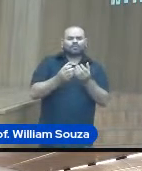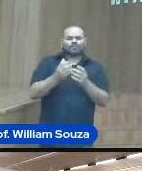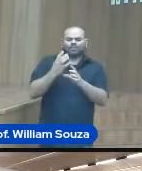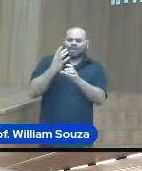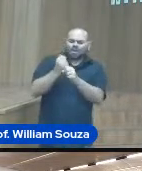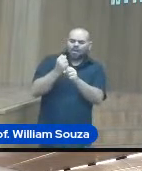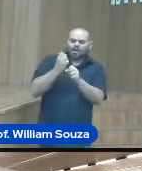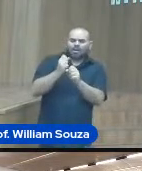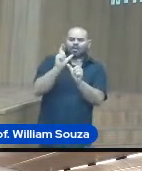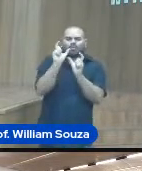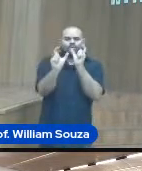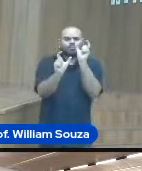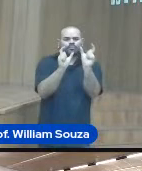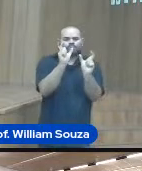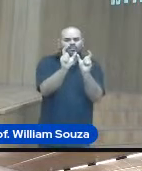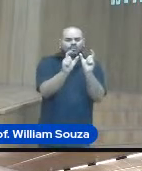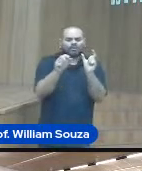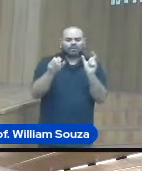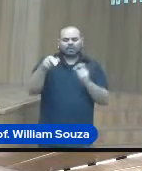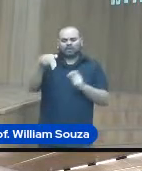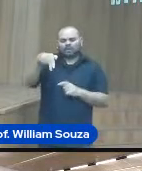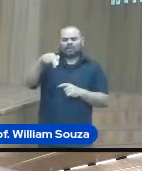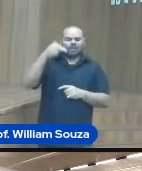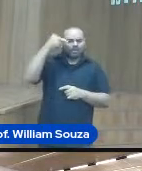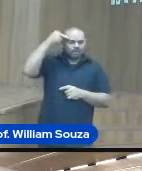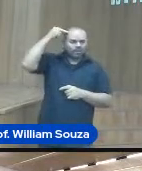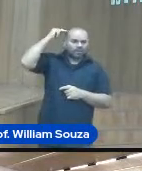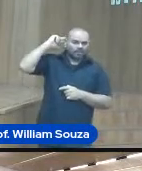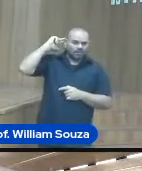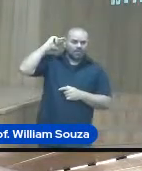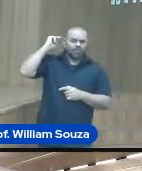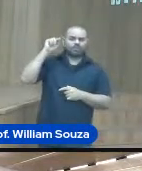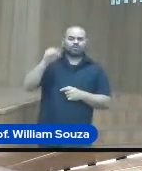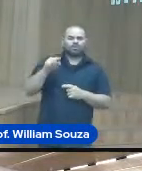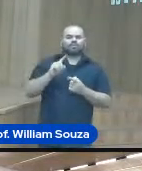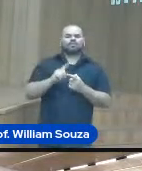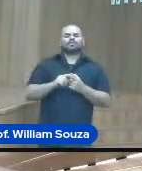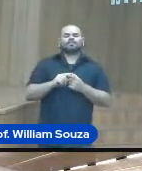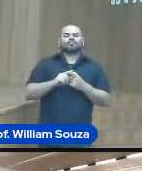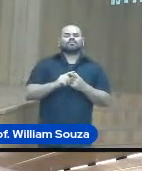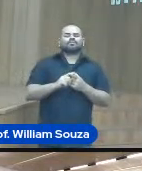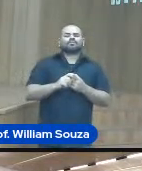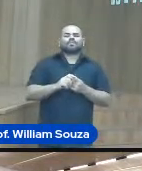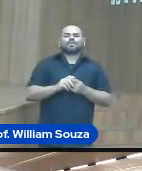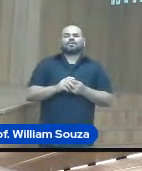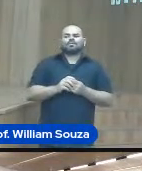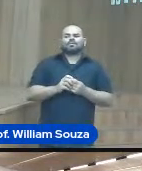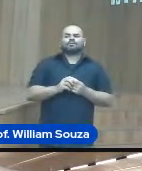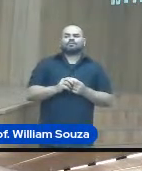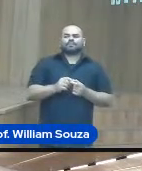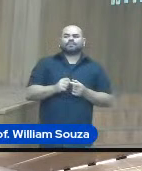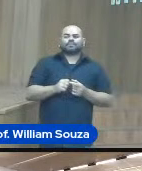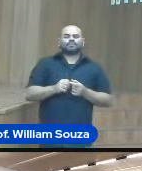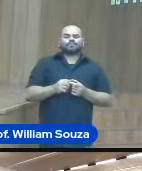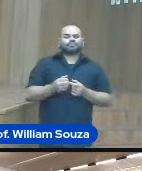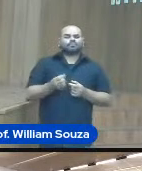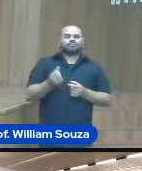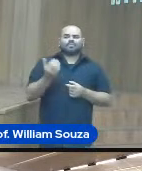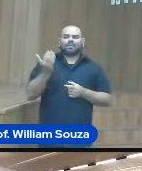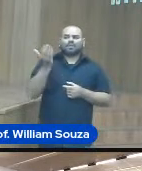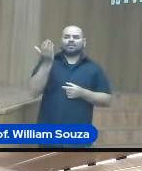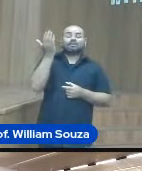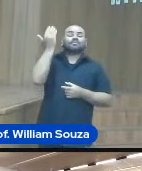eram colocados por Newton e por Leibniz. Tá? Então, isso foi uma... Desde a